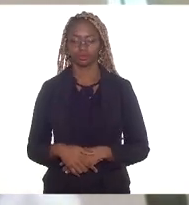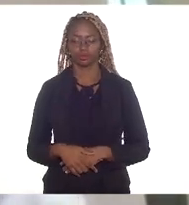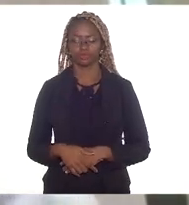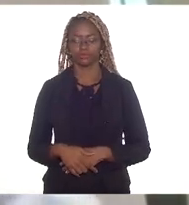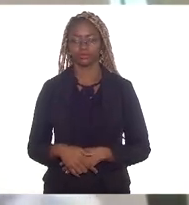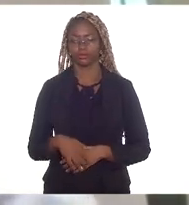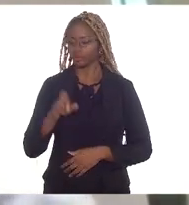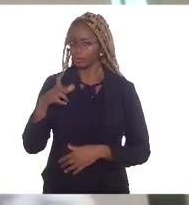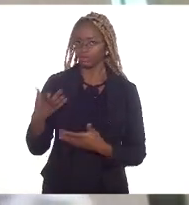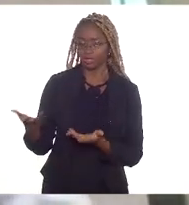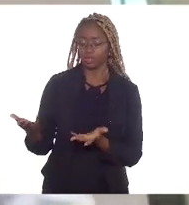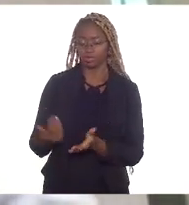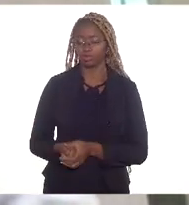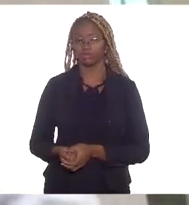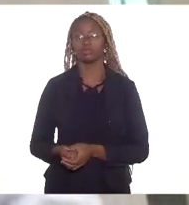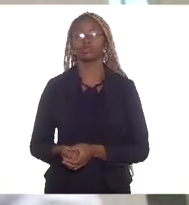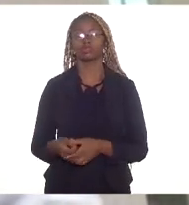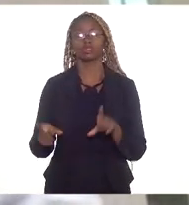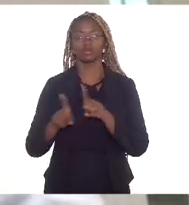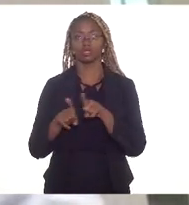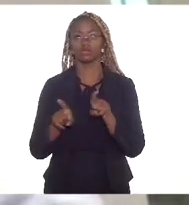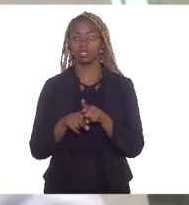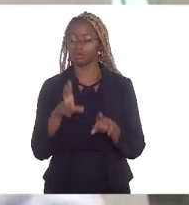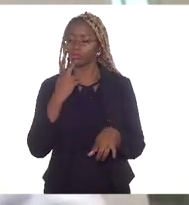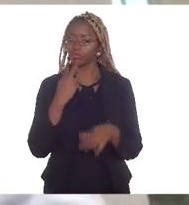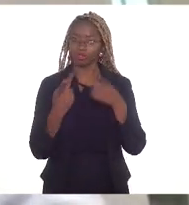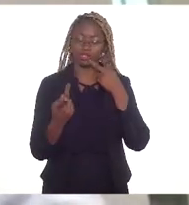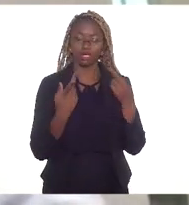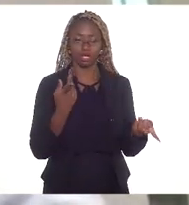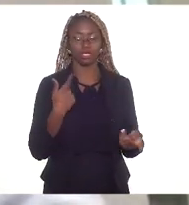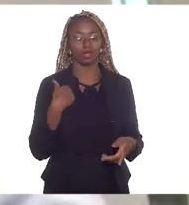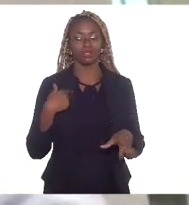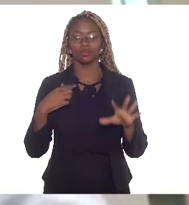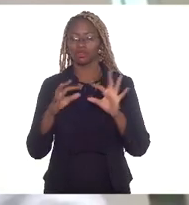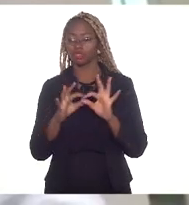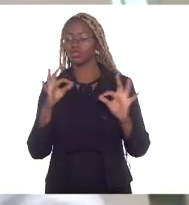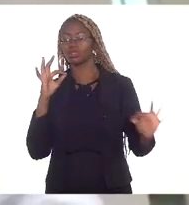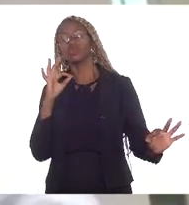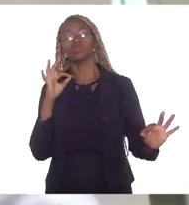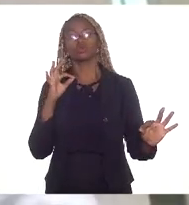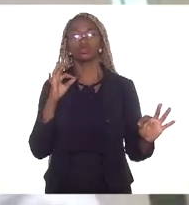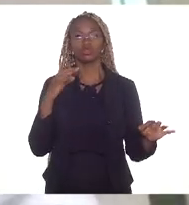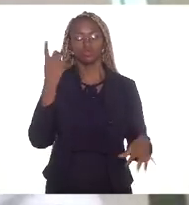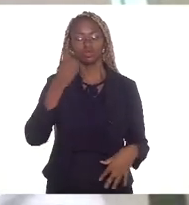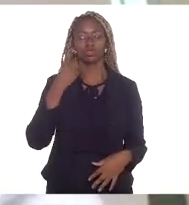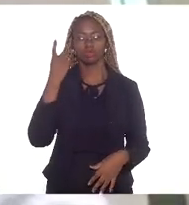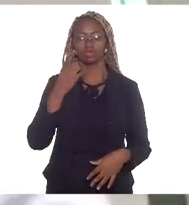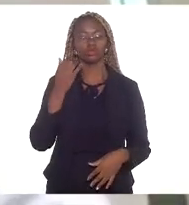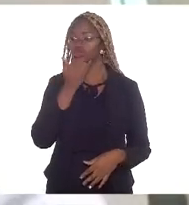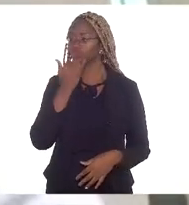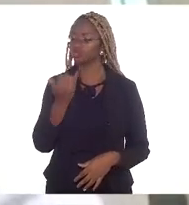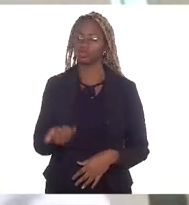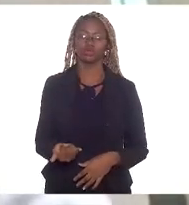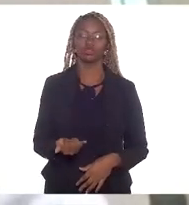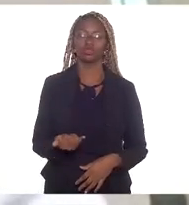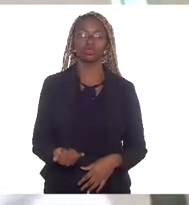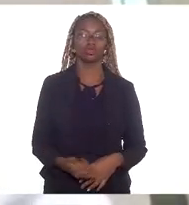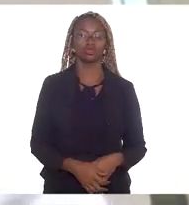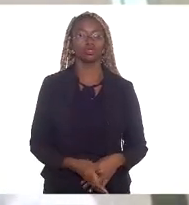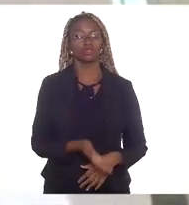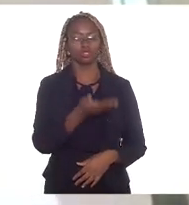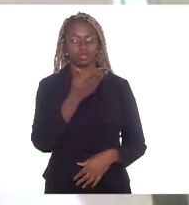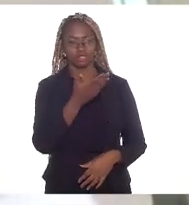É isso. E fazer aqui também das minhas palavras e um pouco até mais longe do que colocou o deputado Zamit. O deputado, desculpa. Estou te elejando,